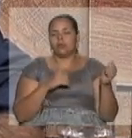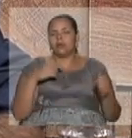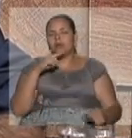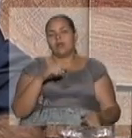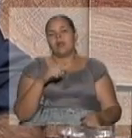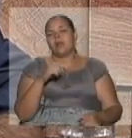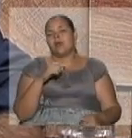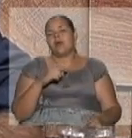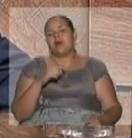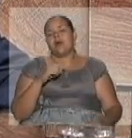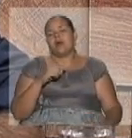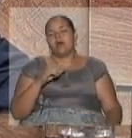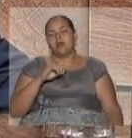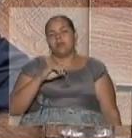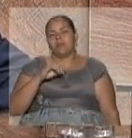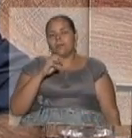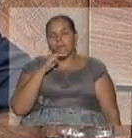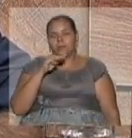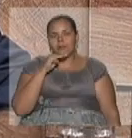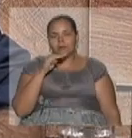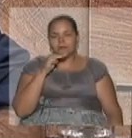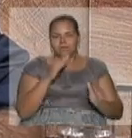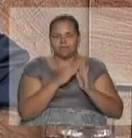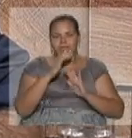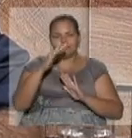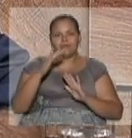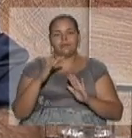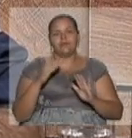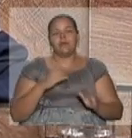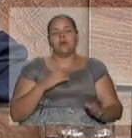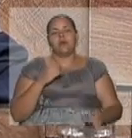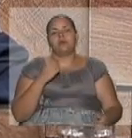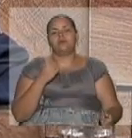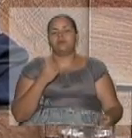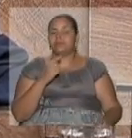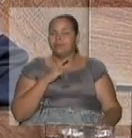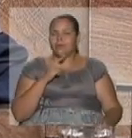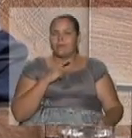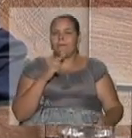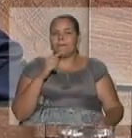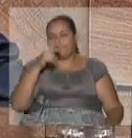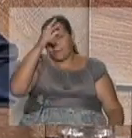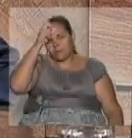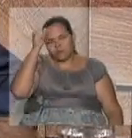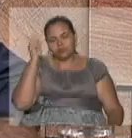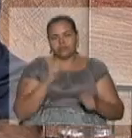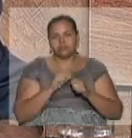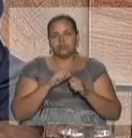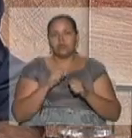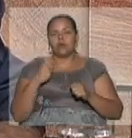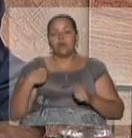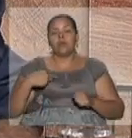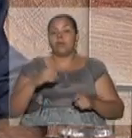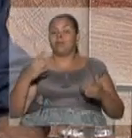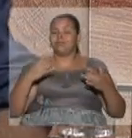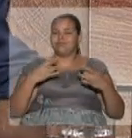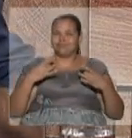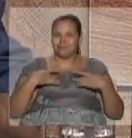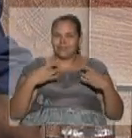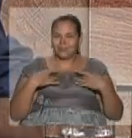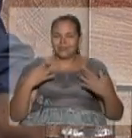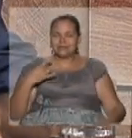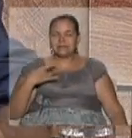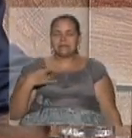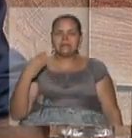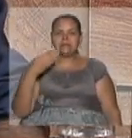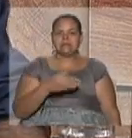Rio, viola caipira, violoncelo e percussão, num evento que teve lá, que a prefeitura promoveu, que a gente foi com medo. Imagina, você vai